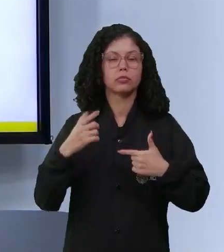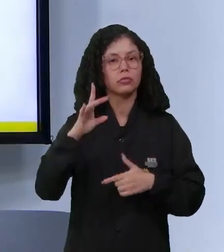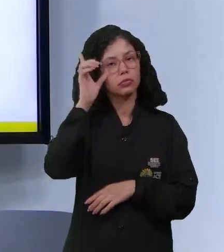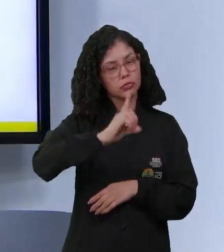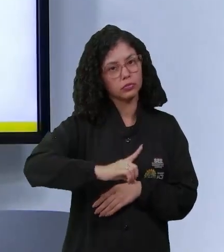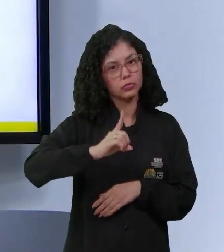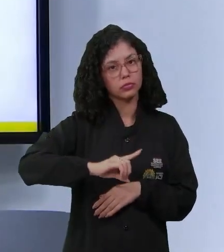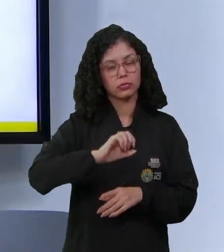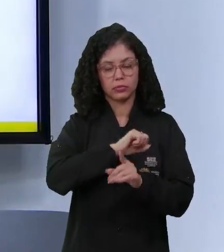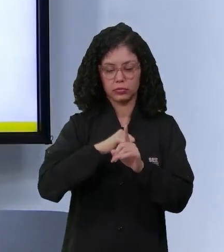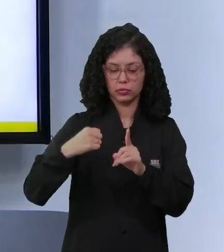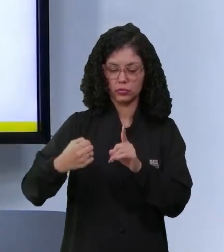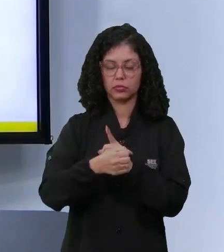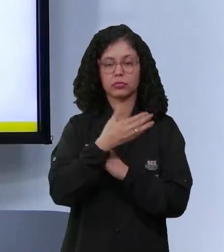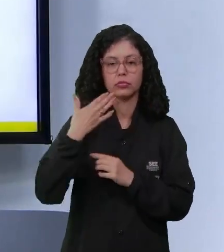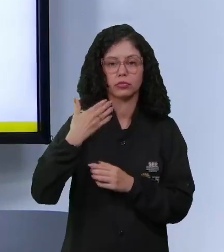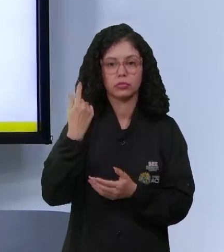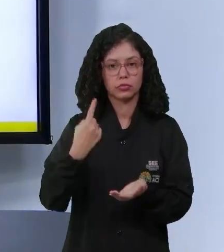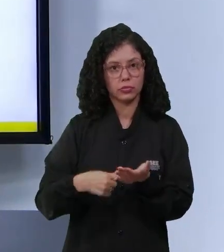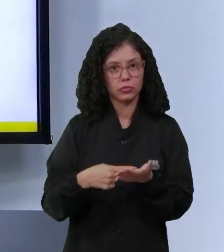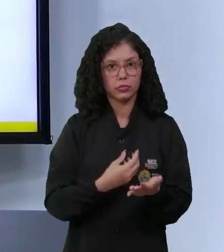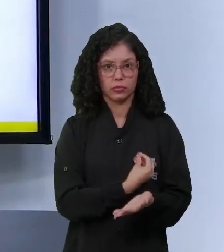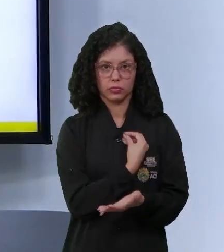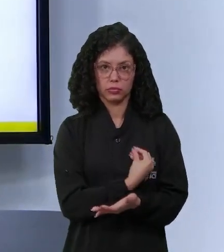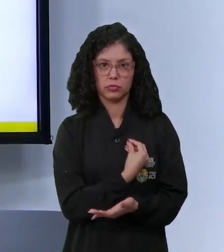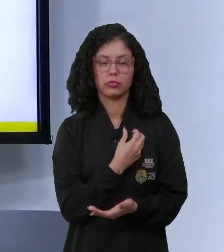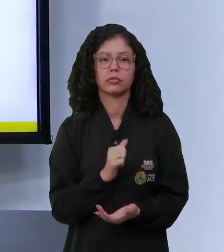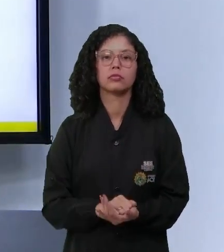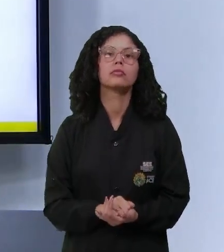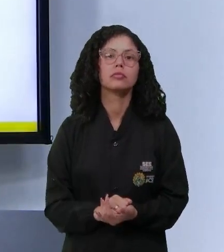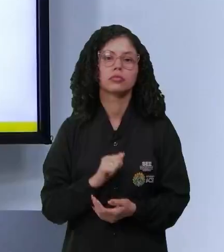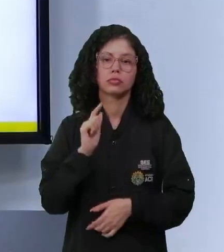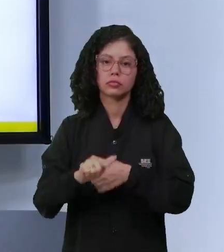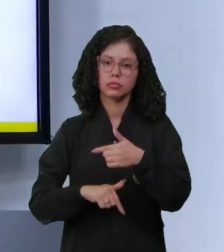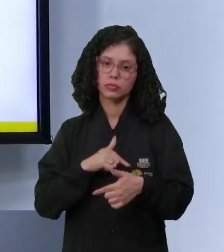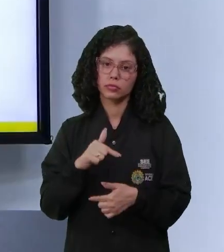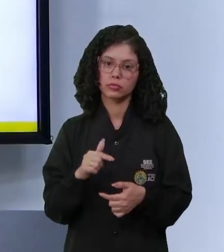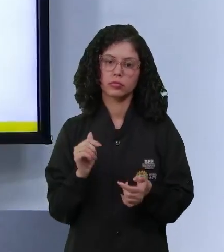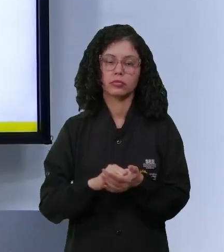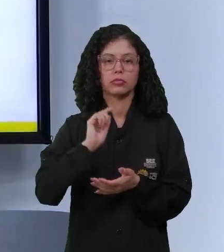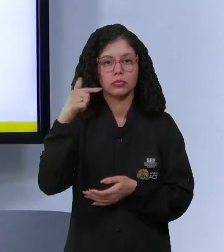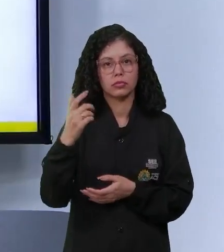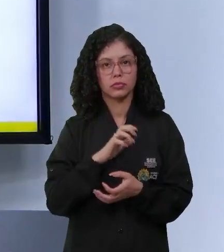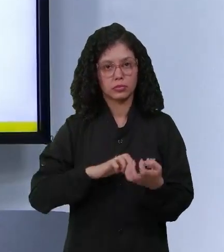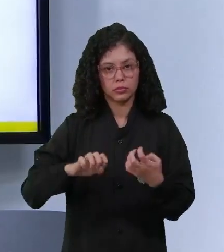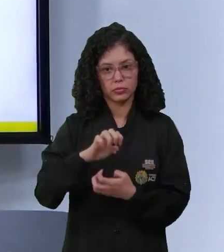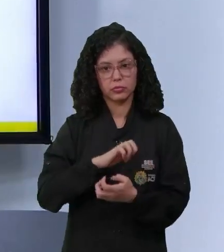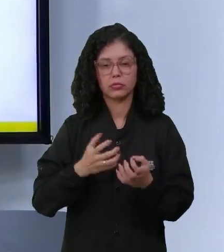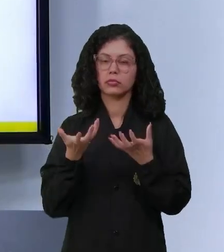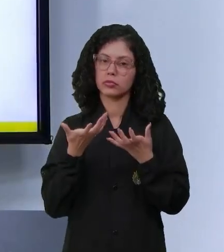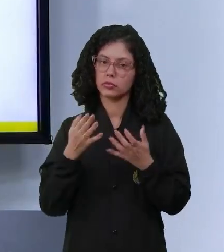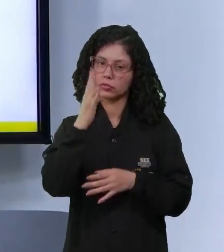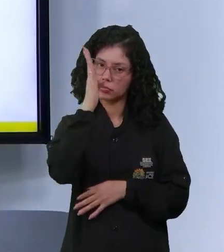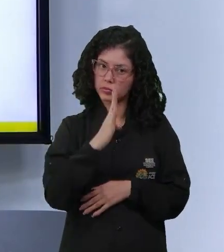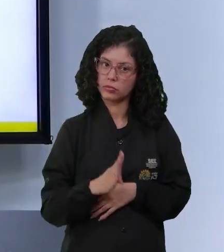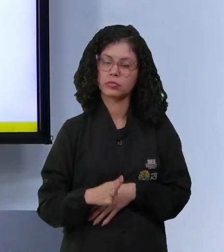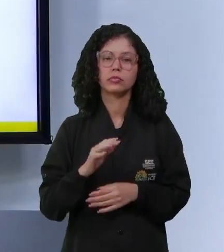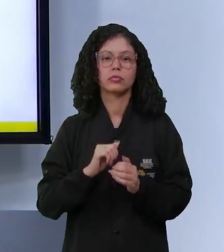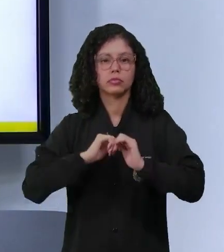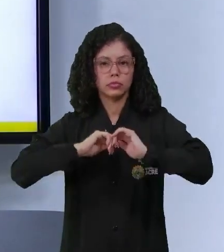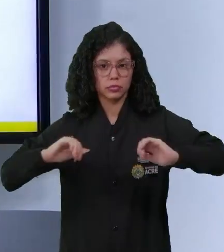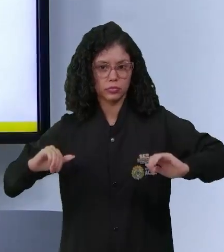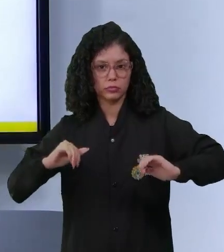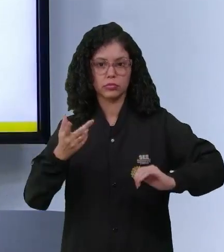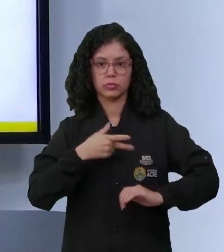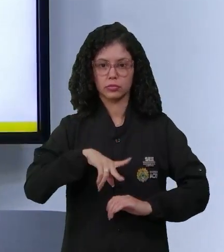direitos sociais, melhores condições de moradia, emprego, e aquelas revoltas que queriam que o Brasil se separasse